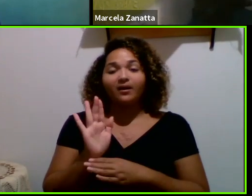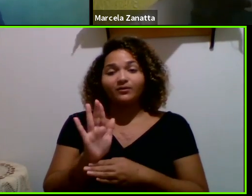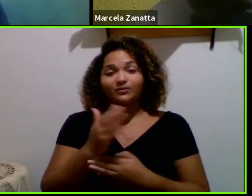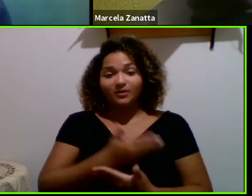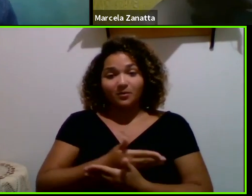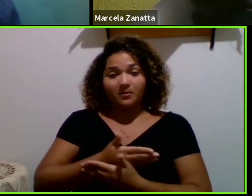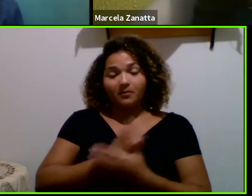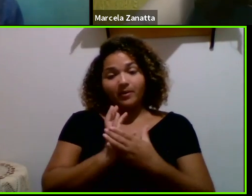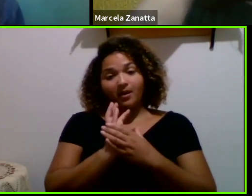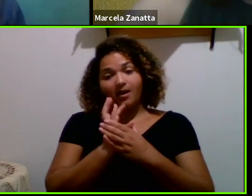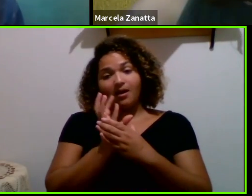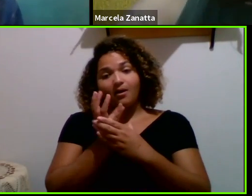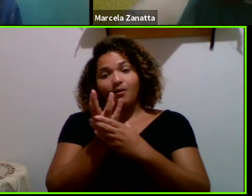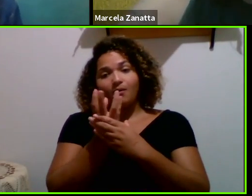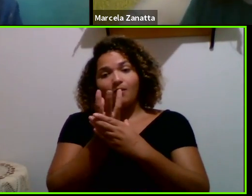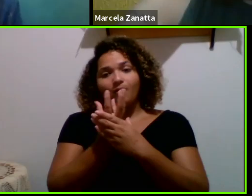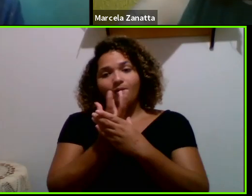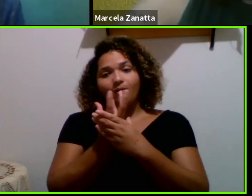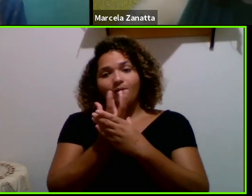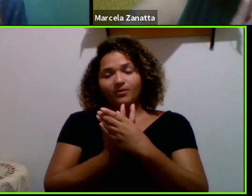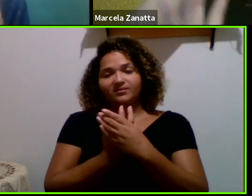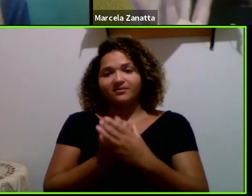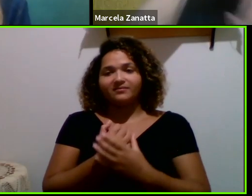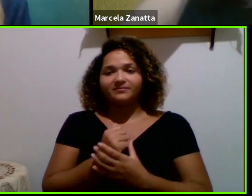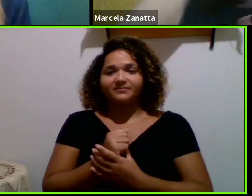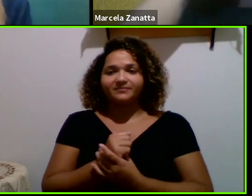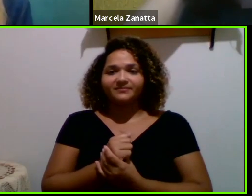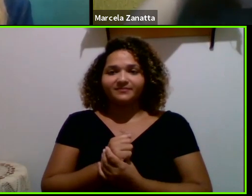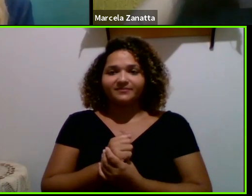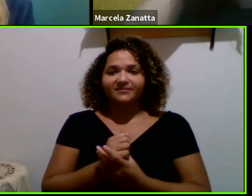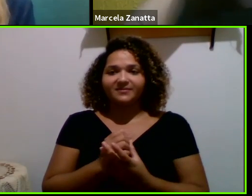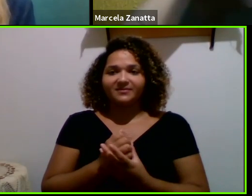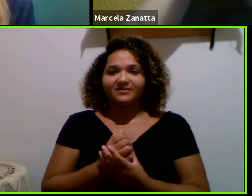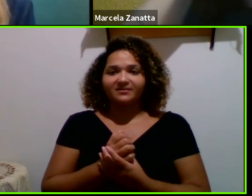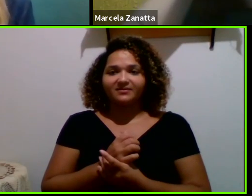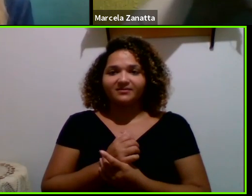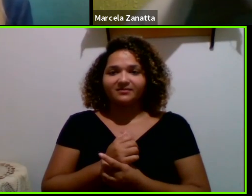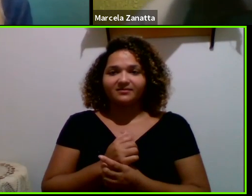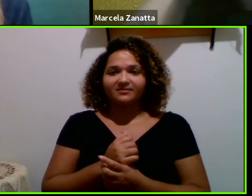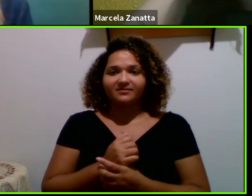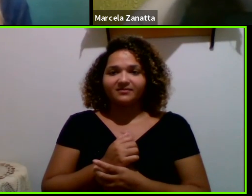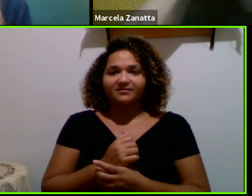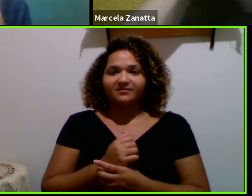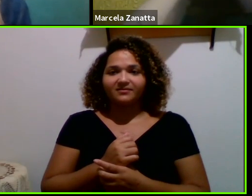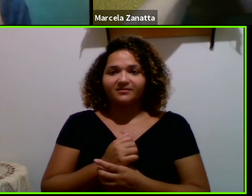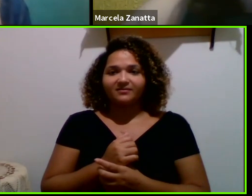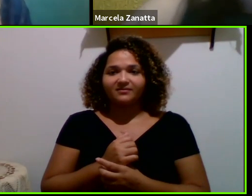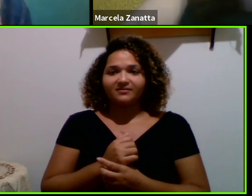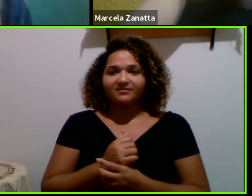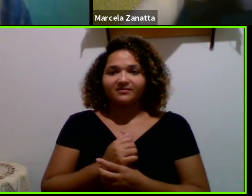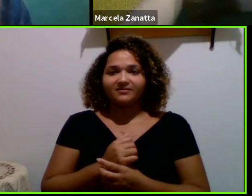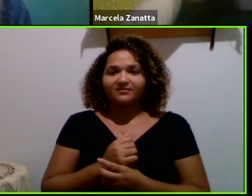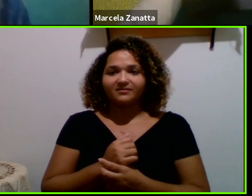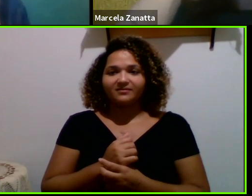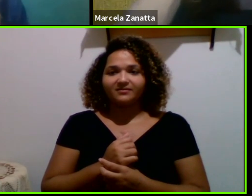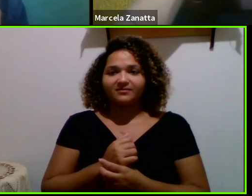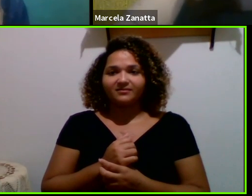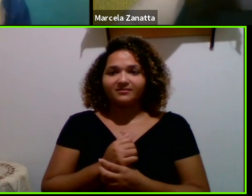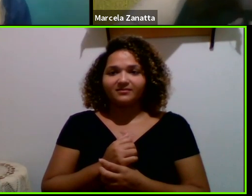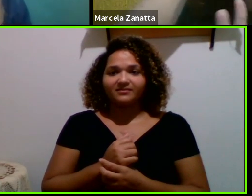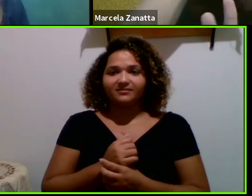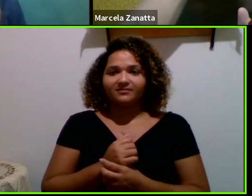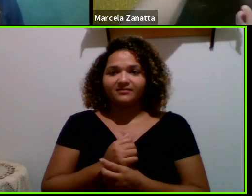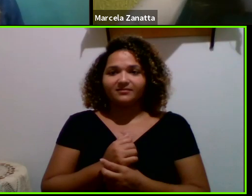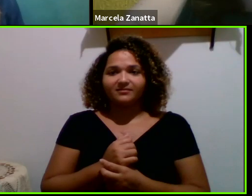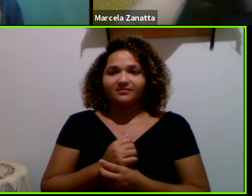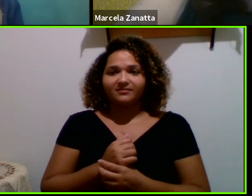uma dilatação de colo quase total, 9,5 centímetros, que a gente fala, tem só um rebordo de colo, um pouquinho de colo segurando a apresentação